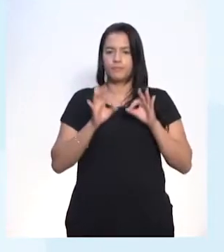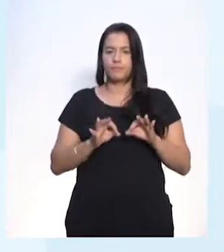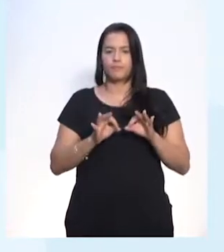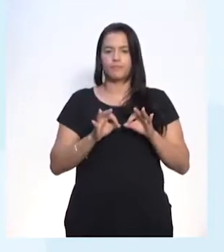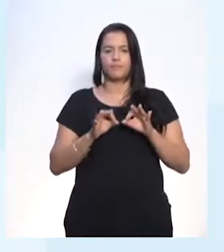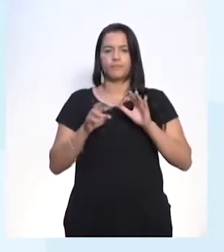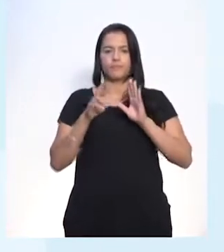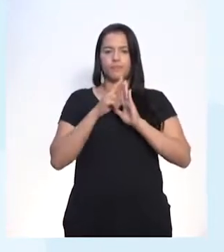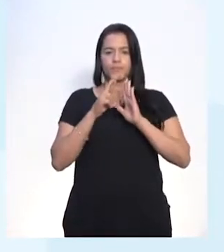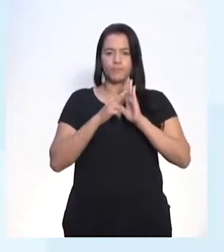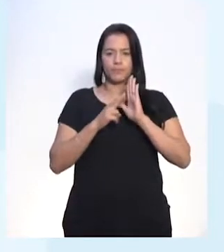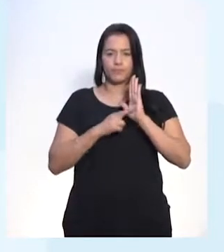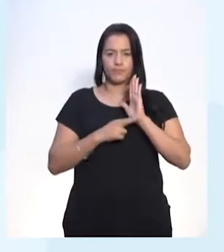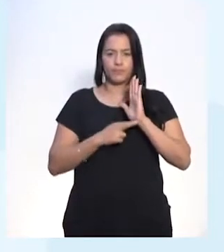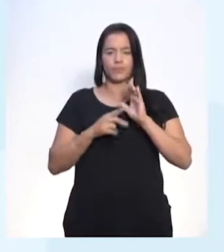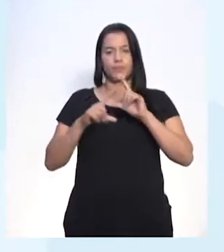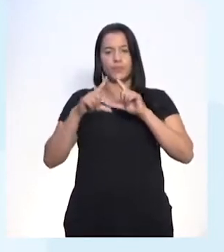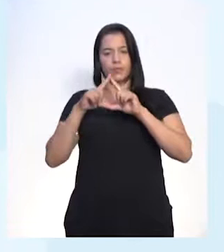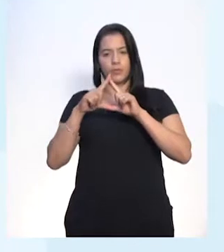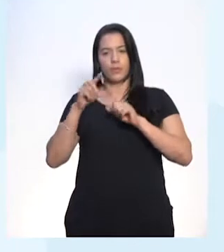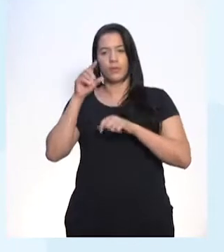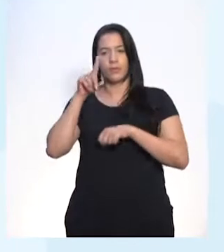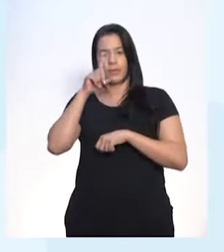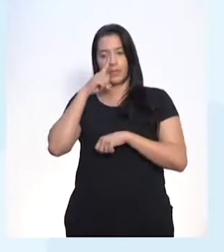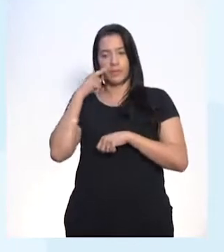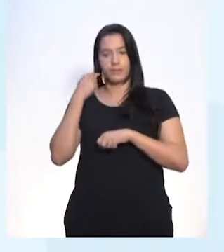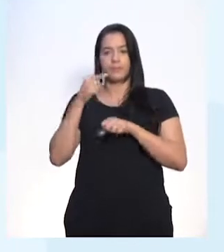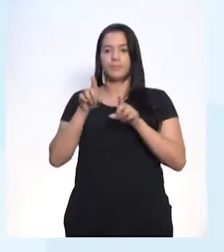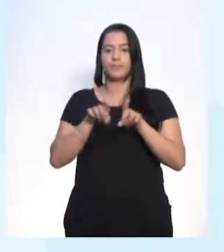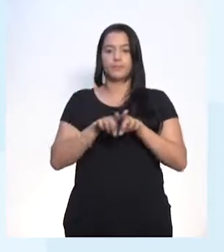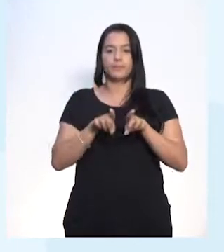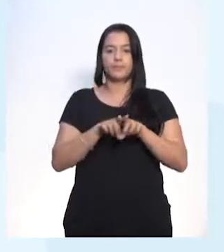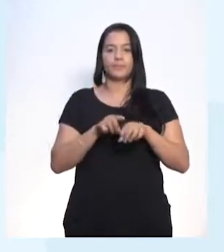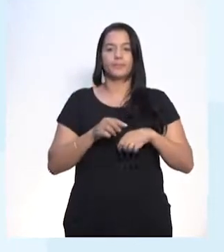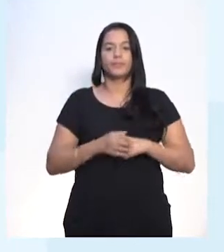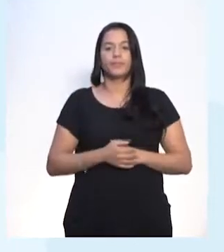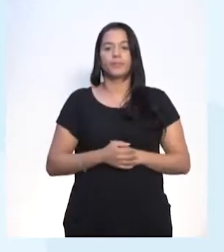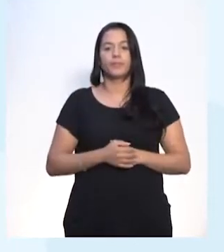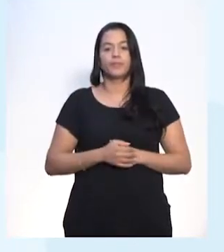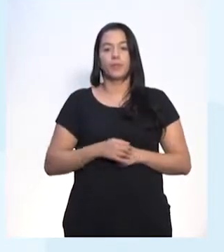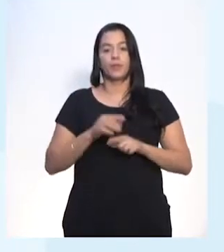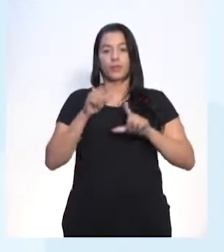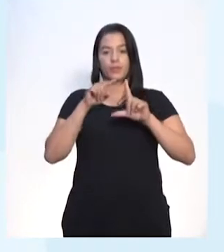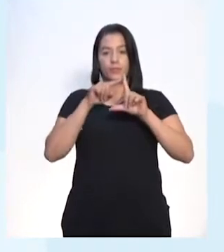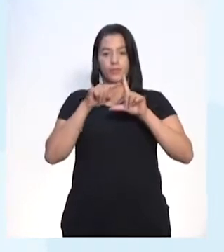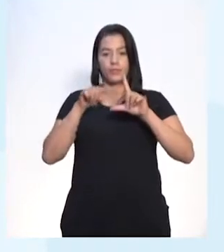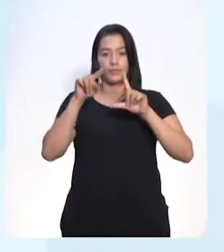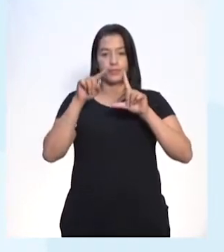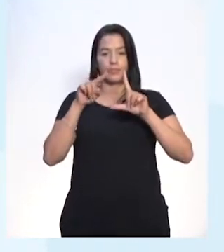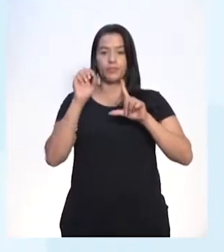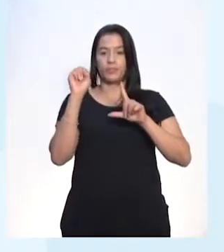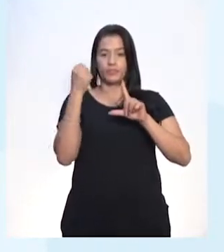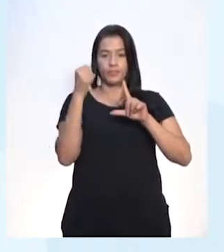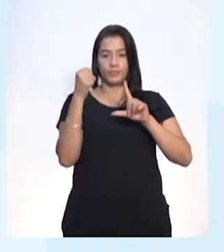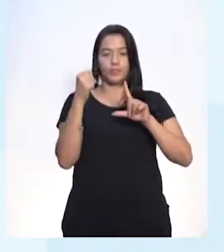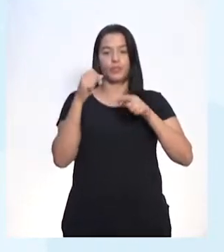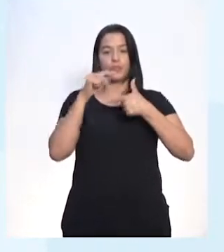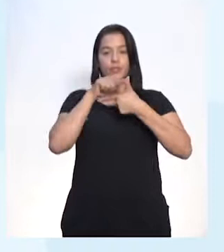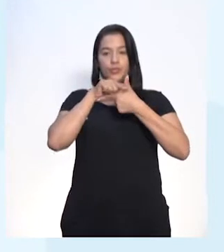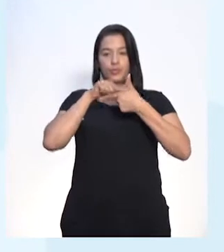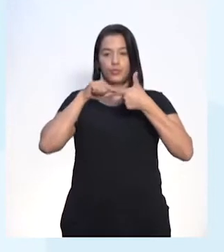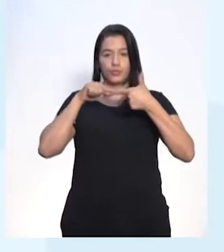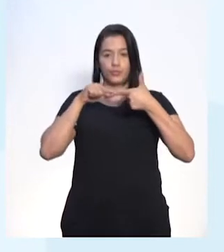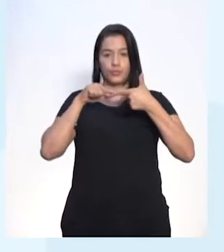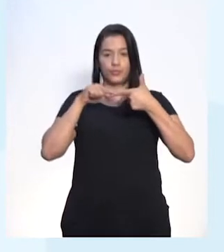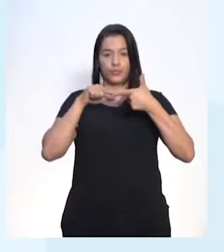mesma relação no triângulo amarelo. Então, o cateto que forma o ângulo alfa é o 8